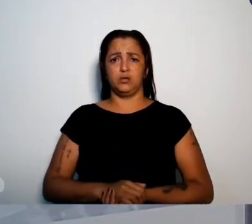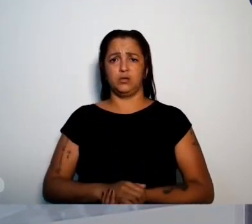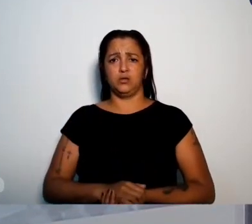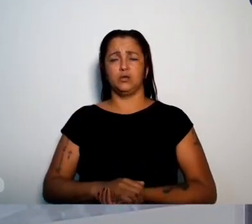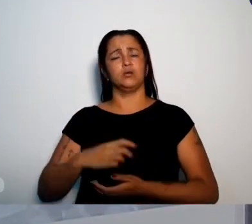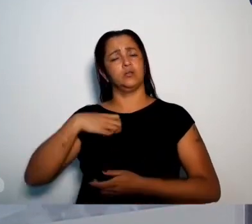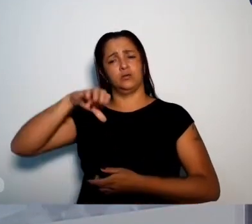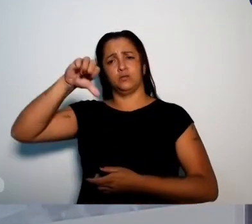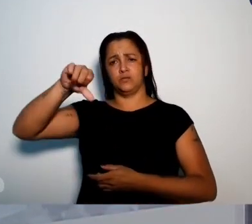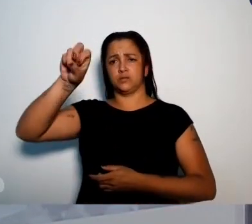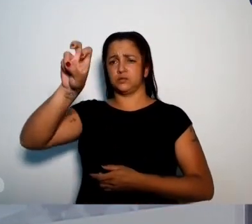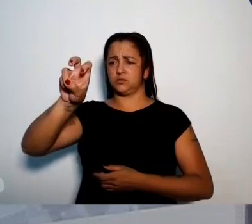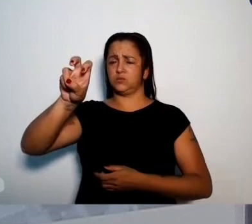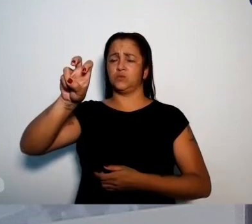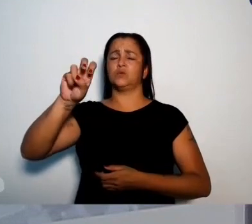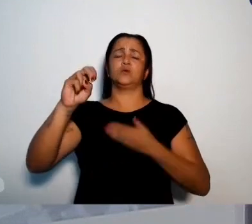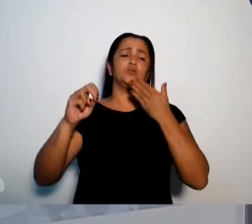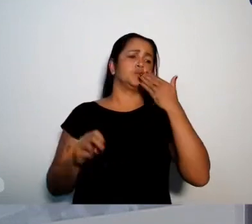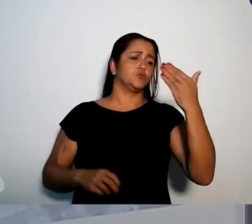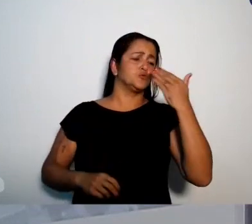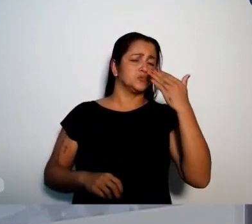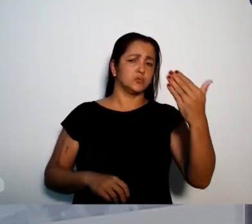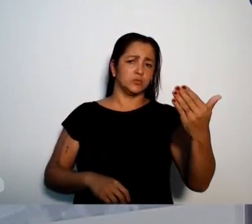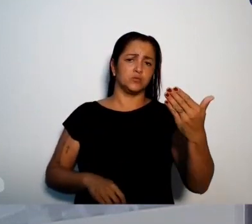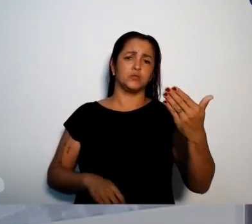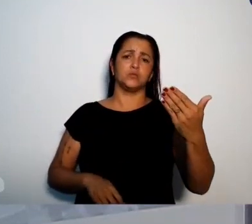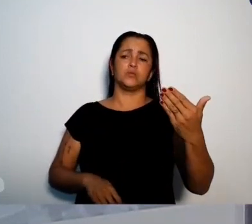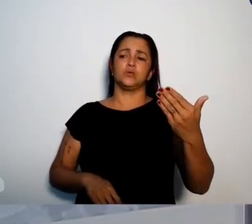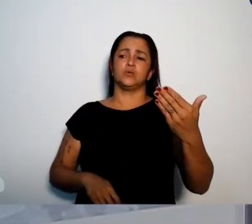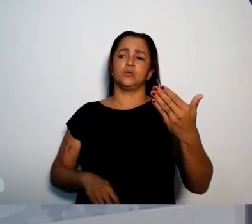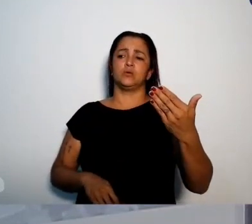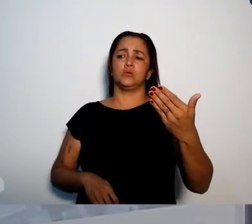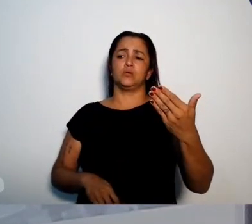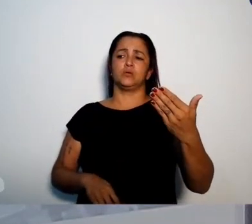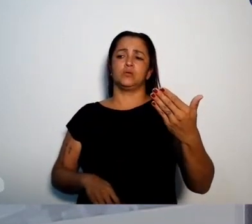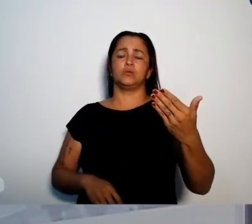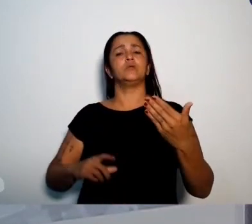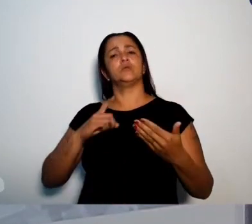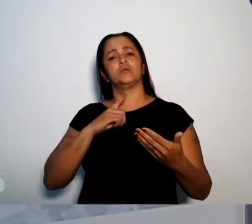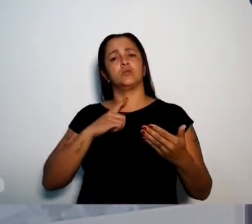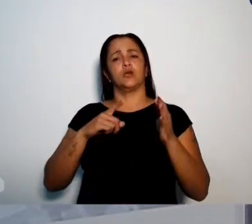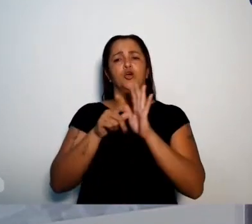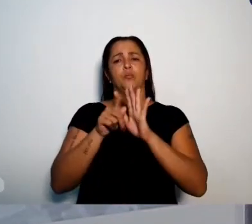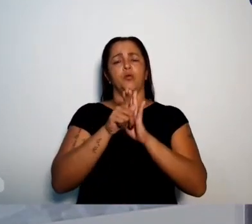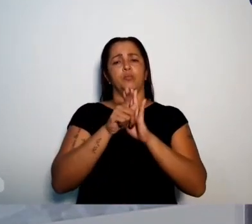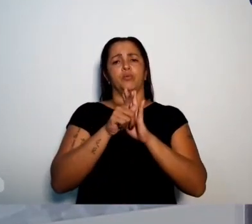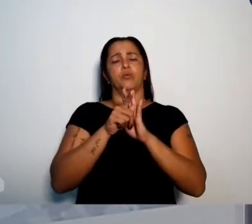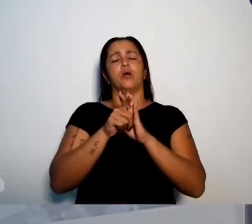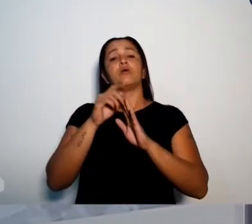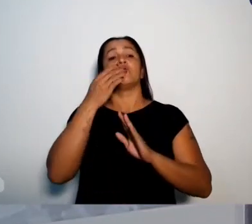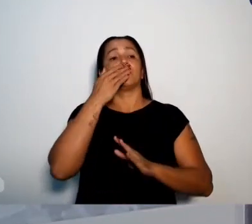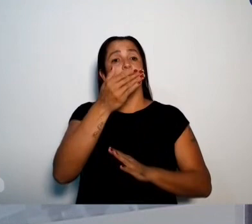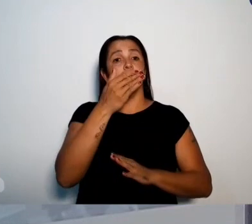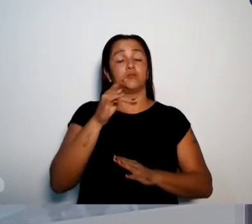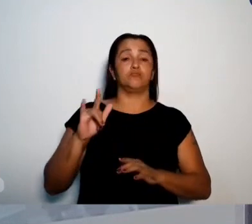1195. Estou solicitando, eu apresentei um requerimento para a aviação Piracicabana,